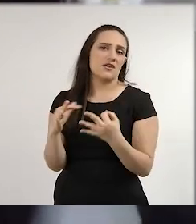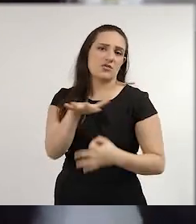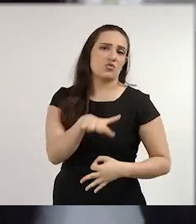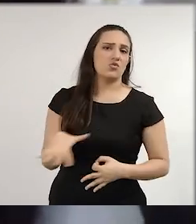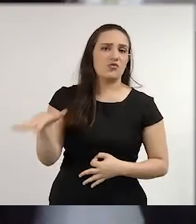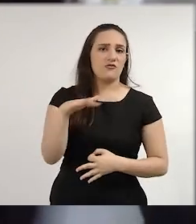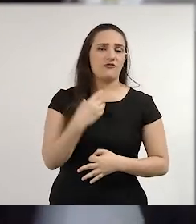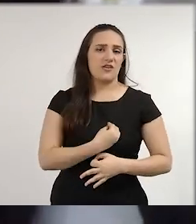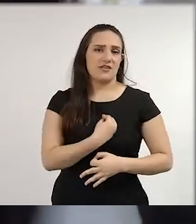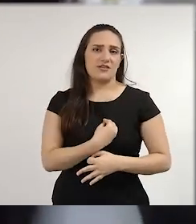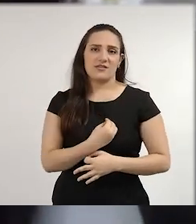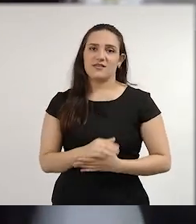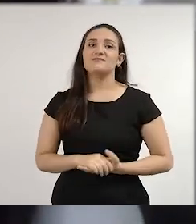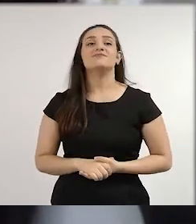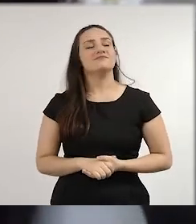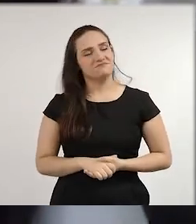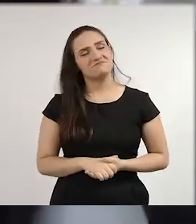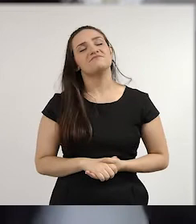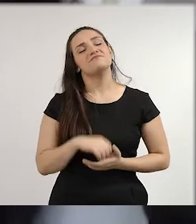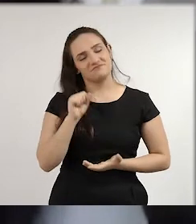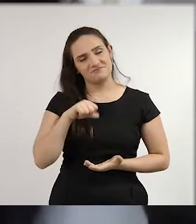ter. Né?